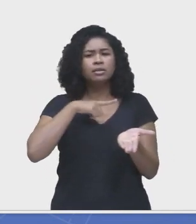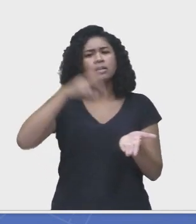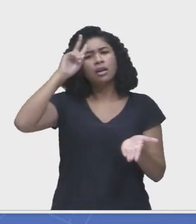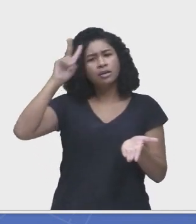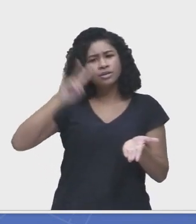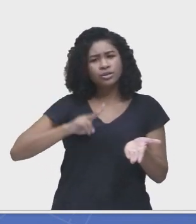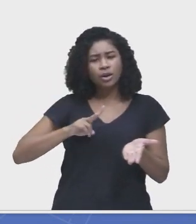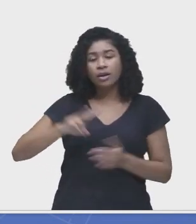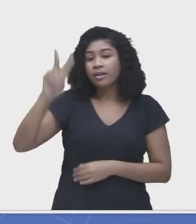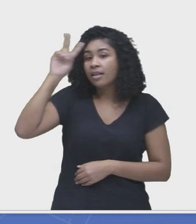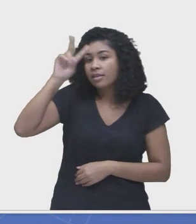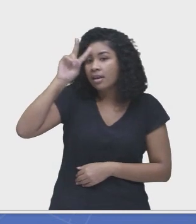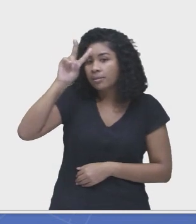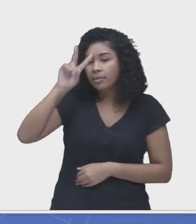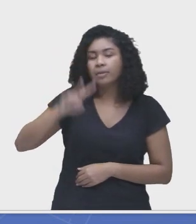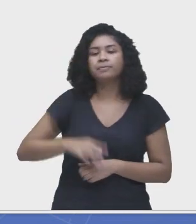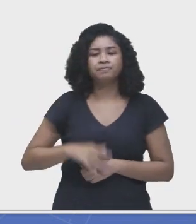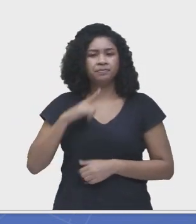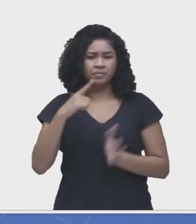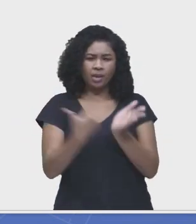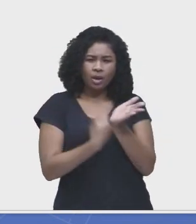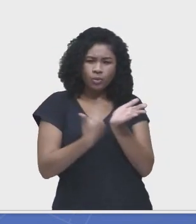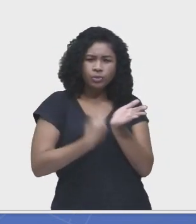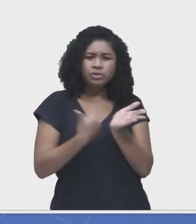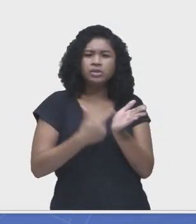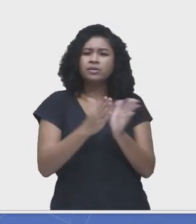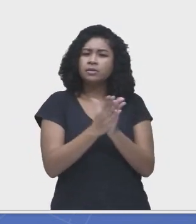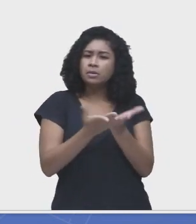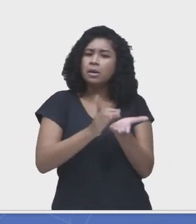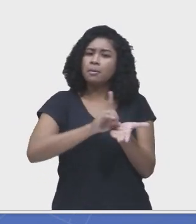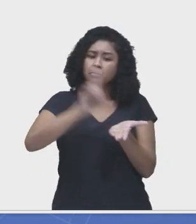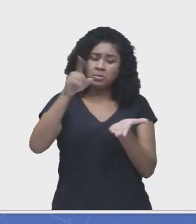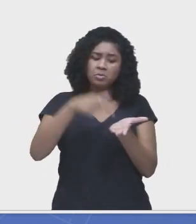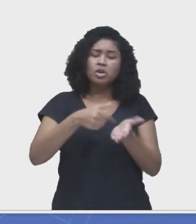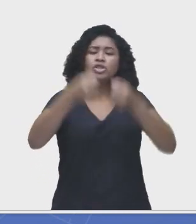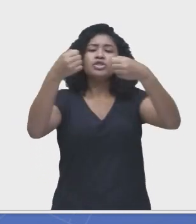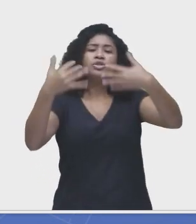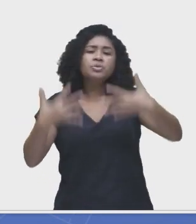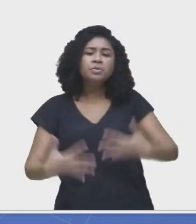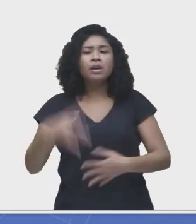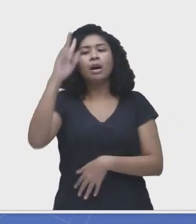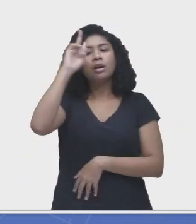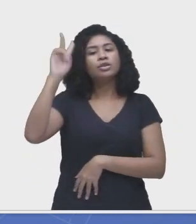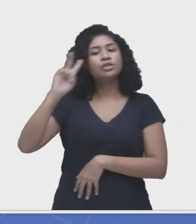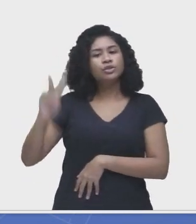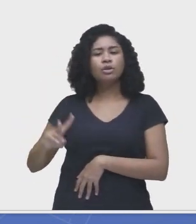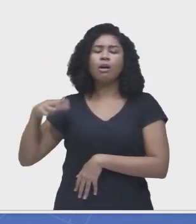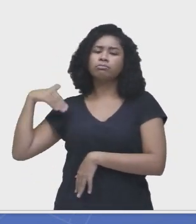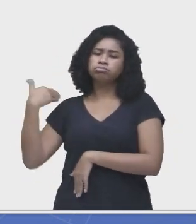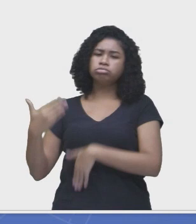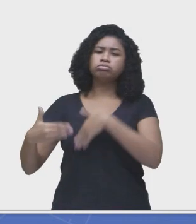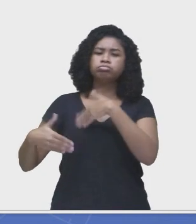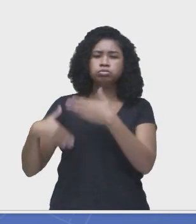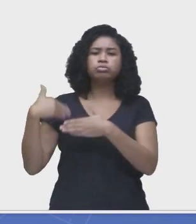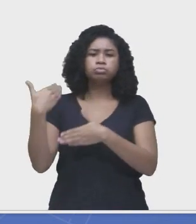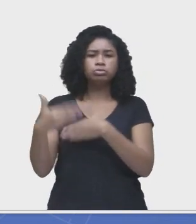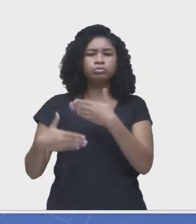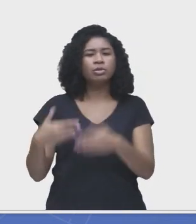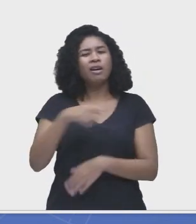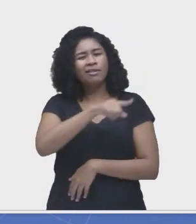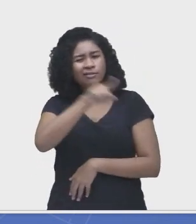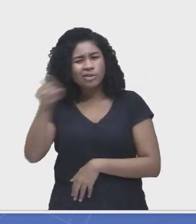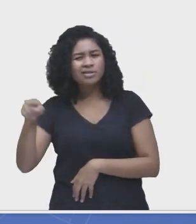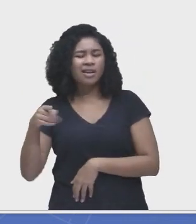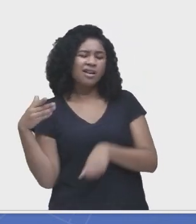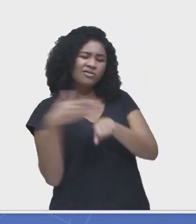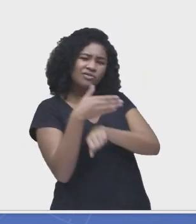livros chamados de Pentateuco, eles vão contar o processo do povo hebreu. Então vocês já sabem aí quem vai à igreja,